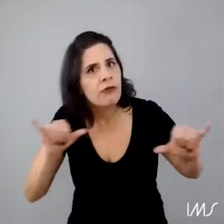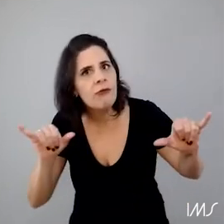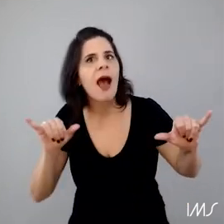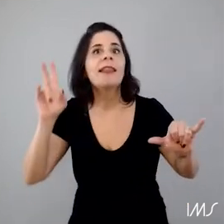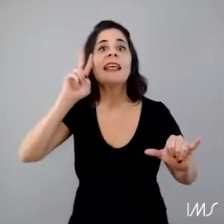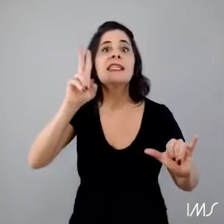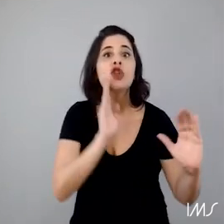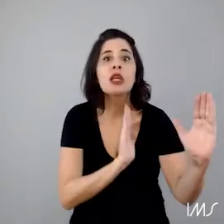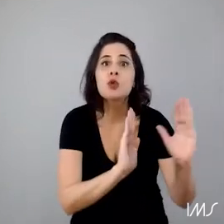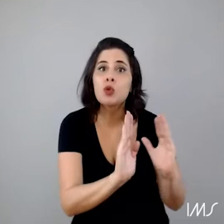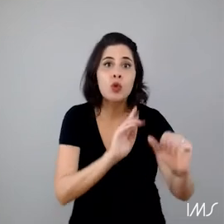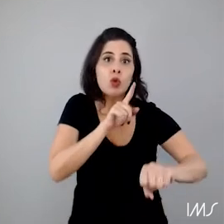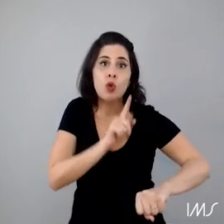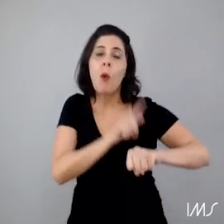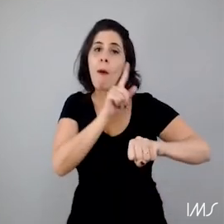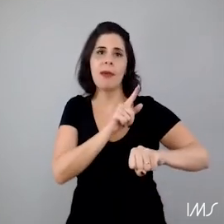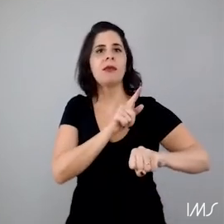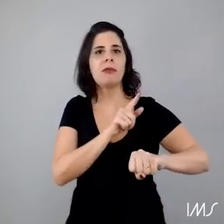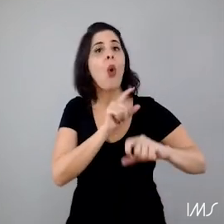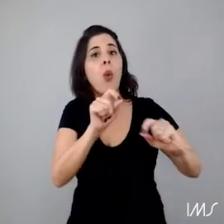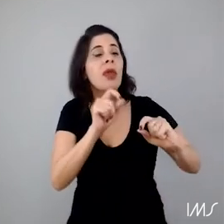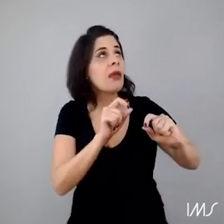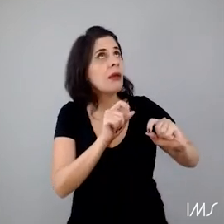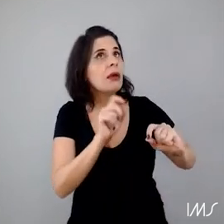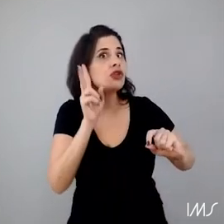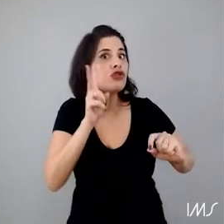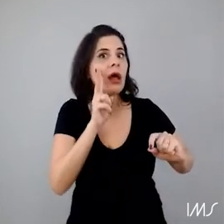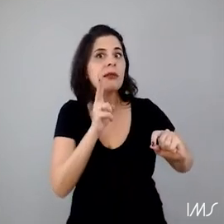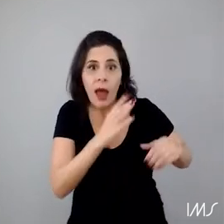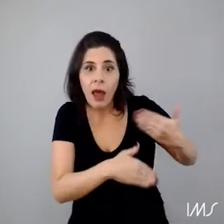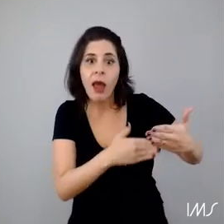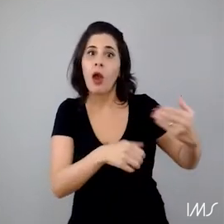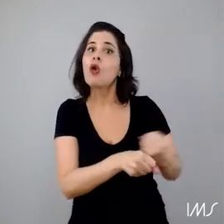a história daquele momento que estava sendo construída.